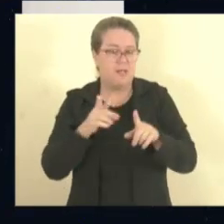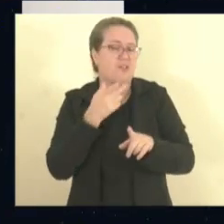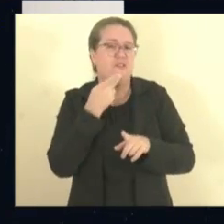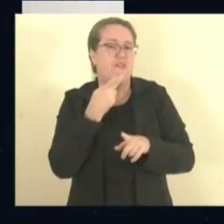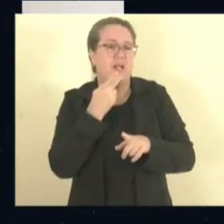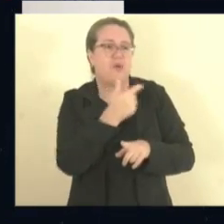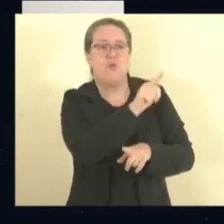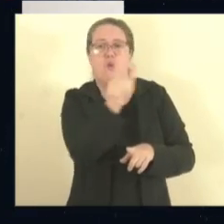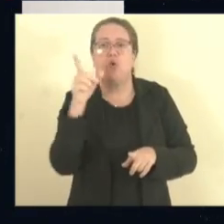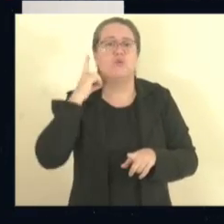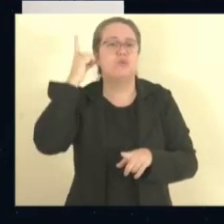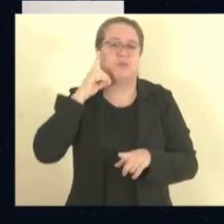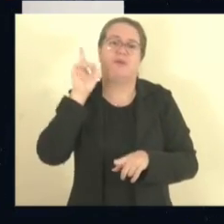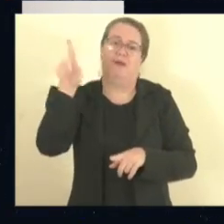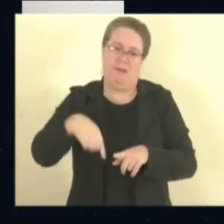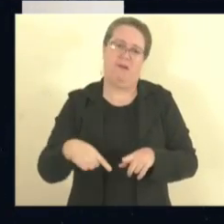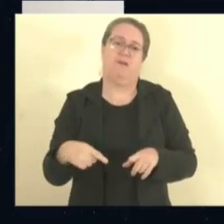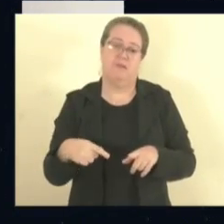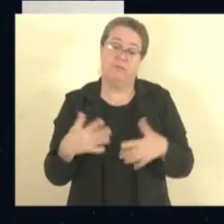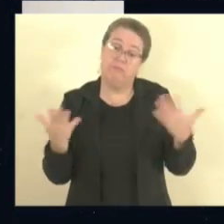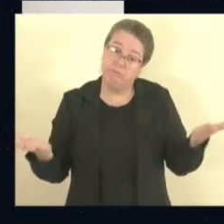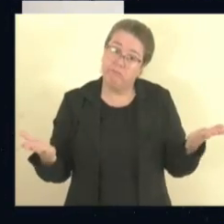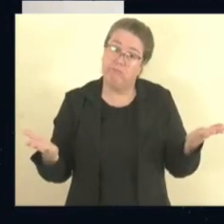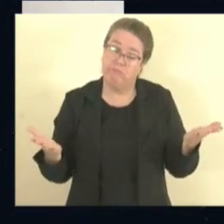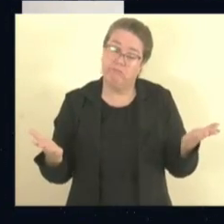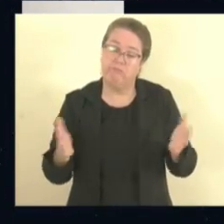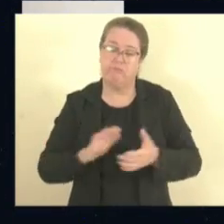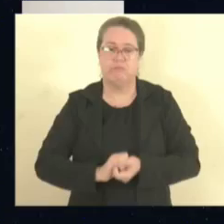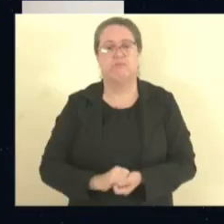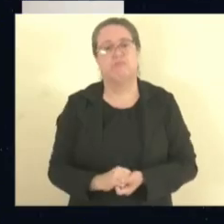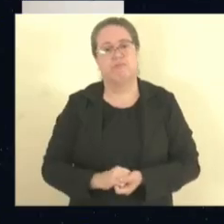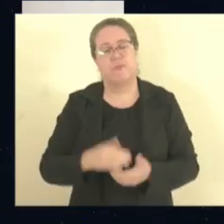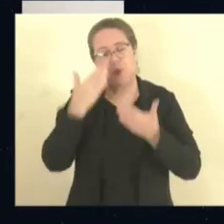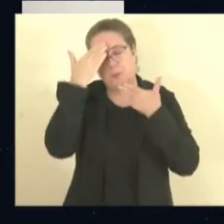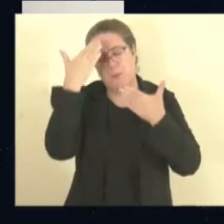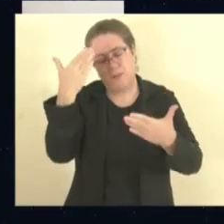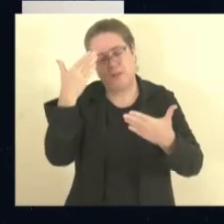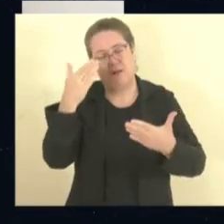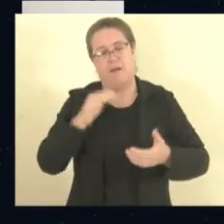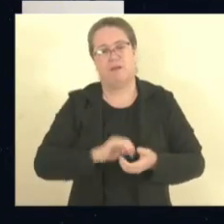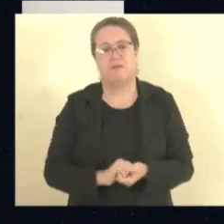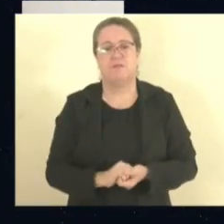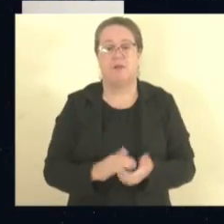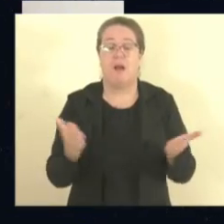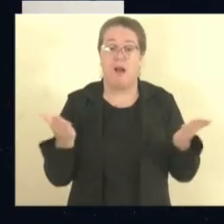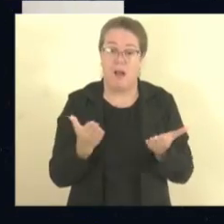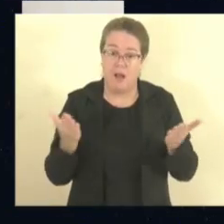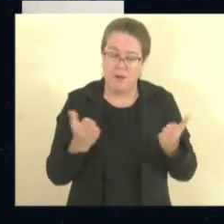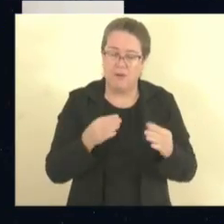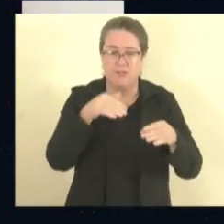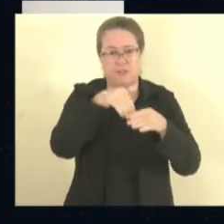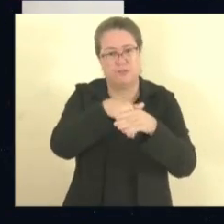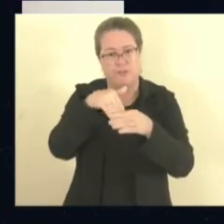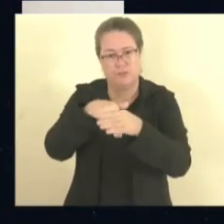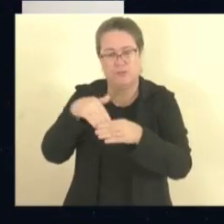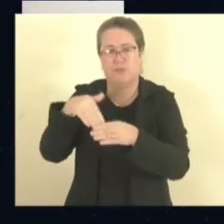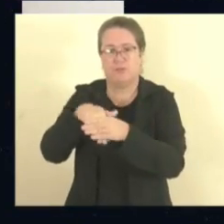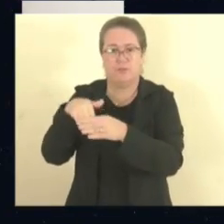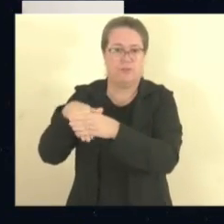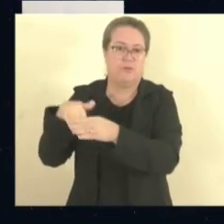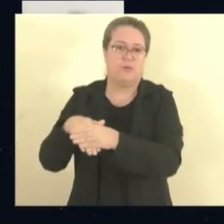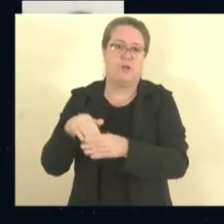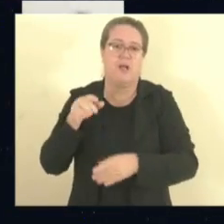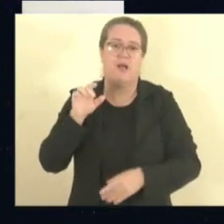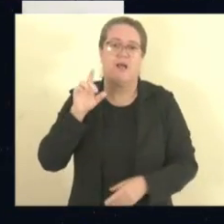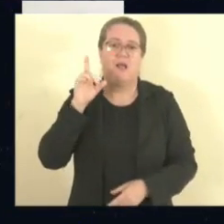Ok, deputado Sérgio Meneghel, obrigado pela manifestação. Feitas as discussões, eu vou encaminhar a votação como voto do deputado